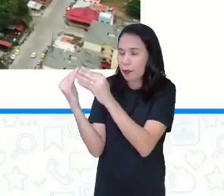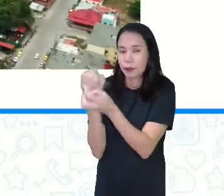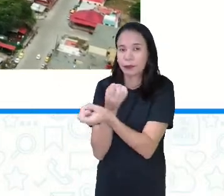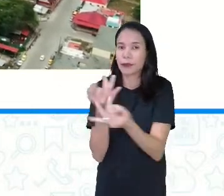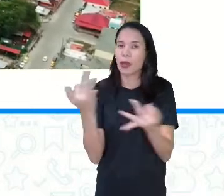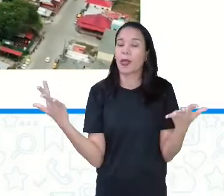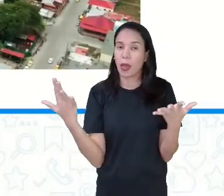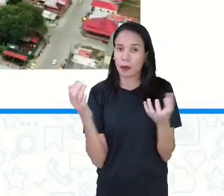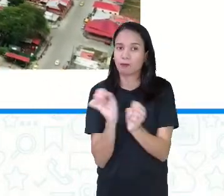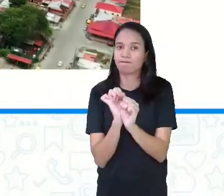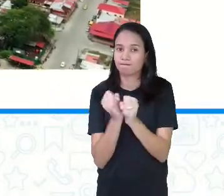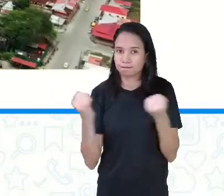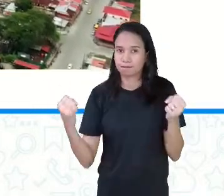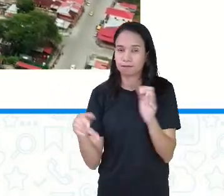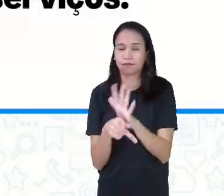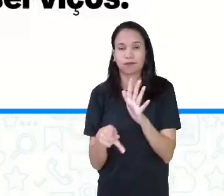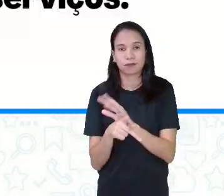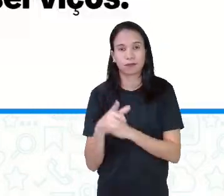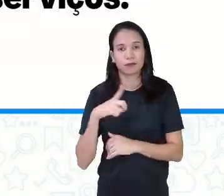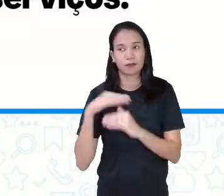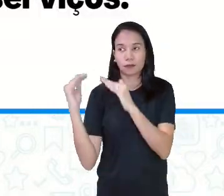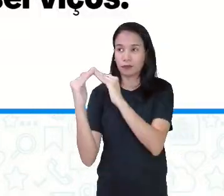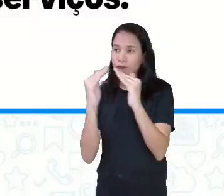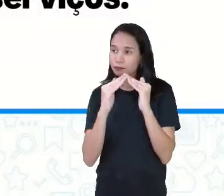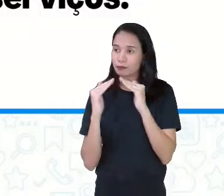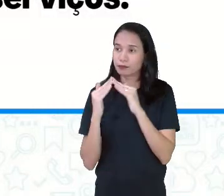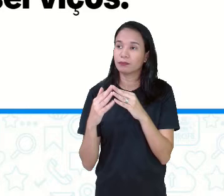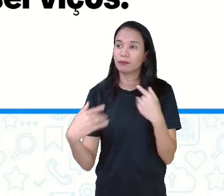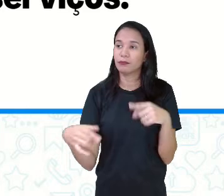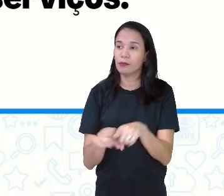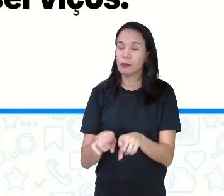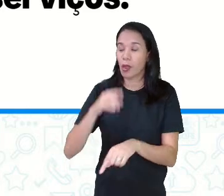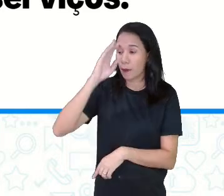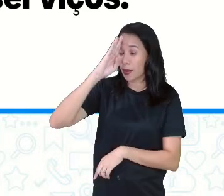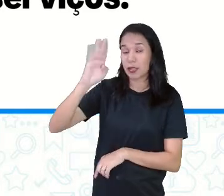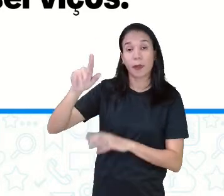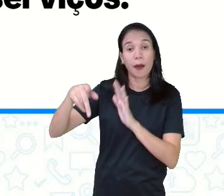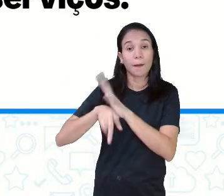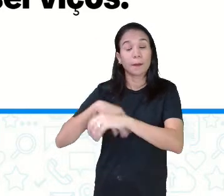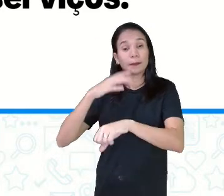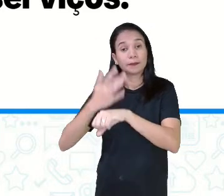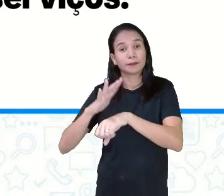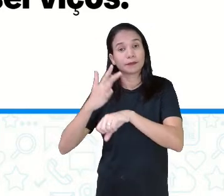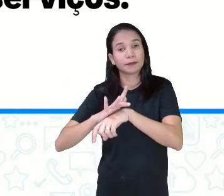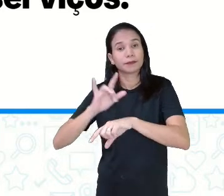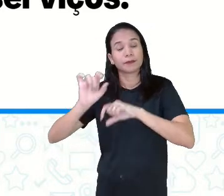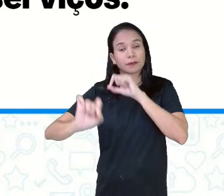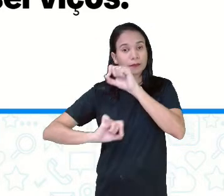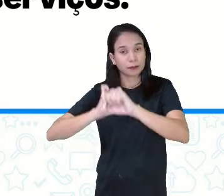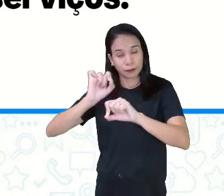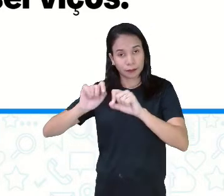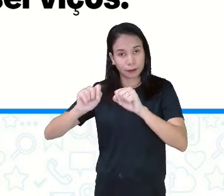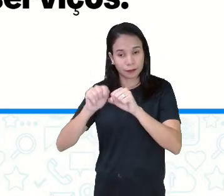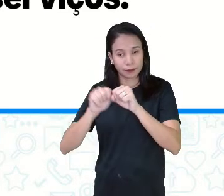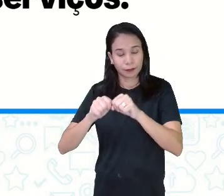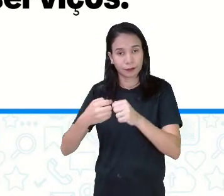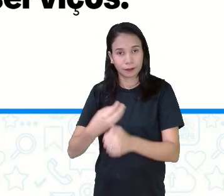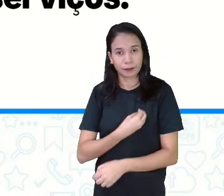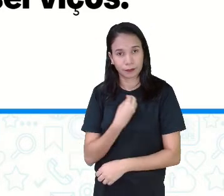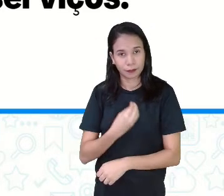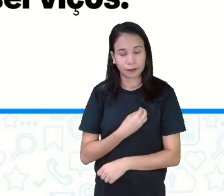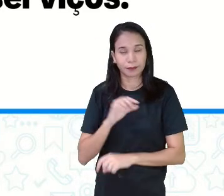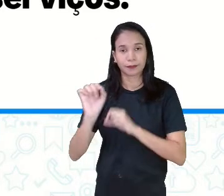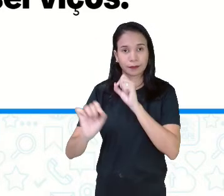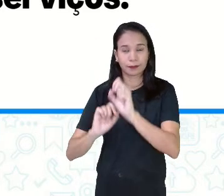quantidade maior de moradias. Tá? E as principais atividades desenvolvidas na cidade